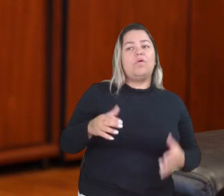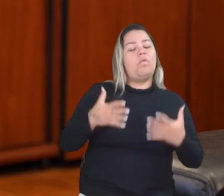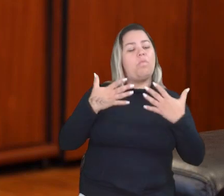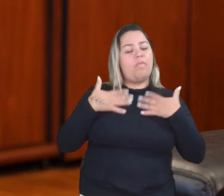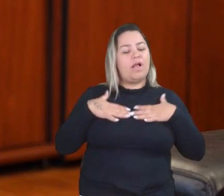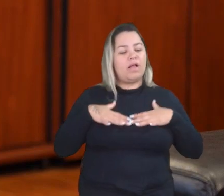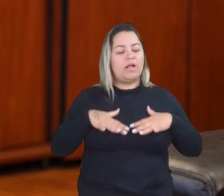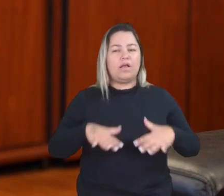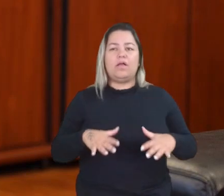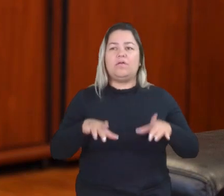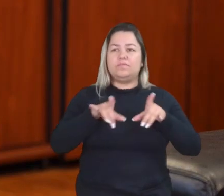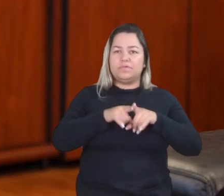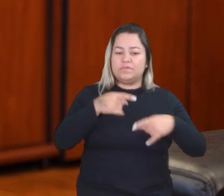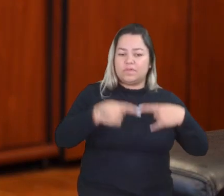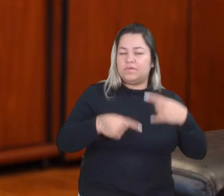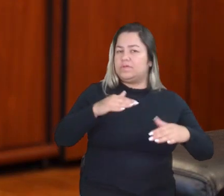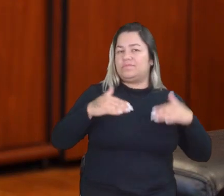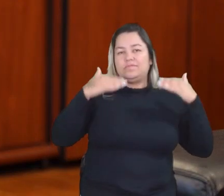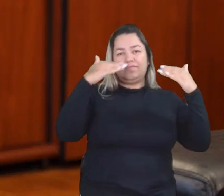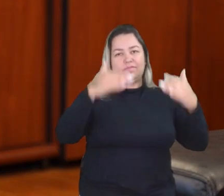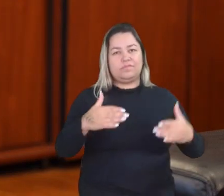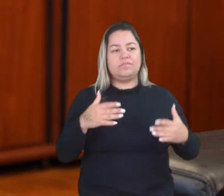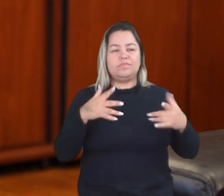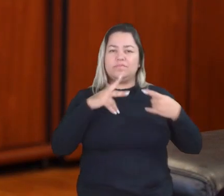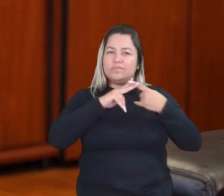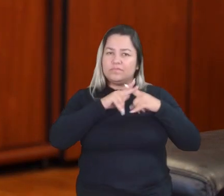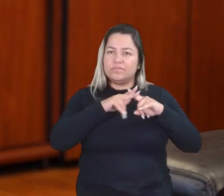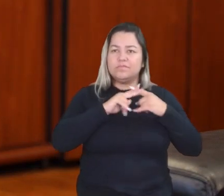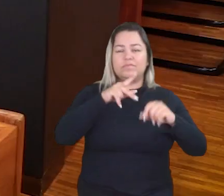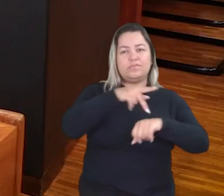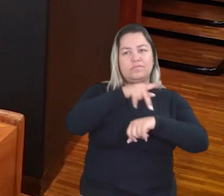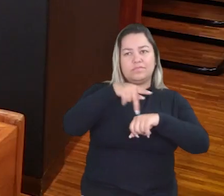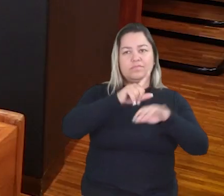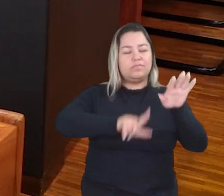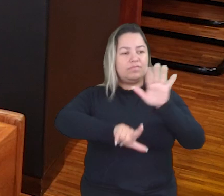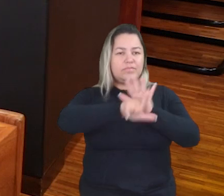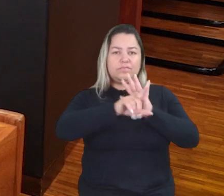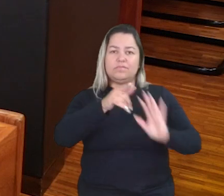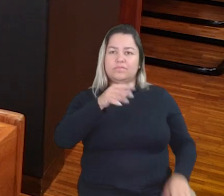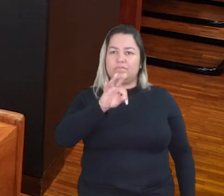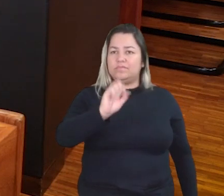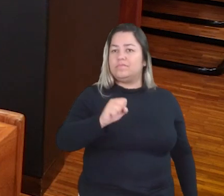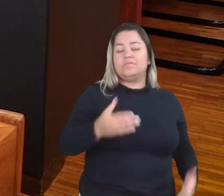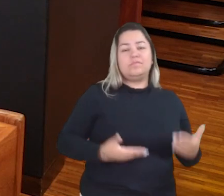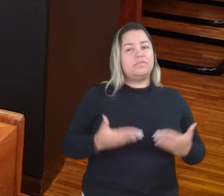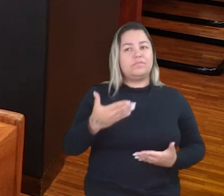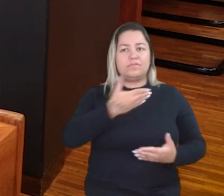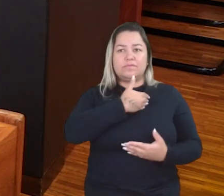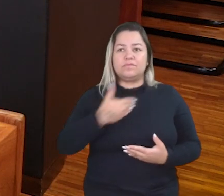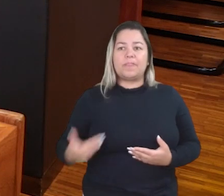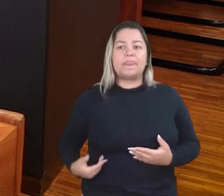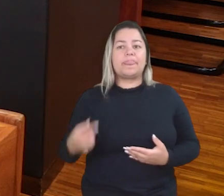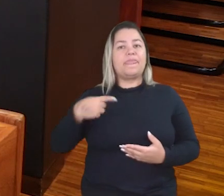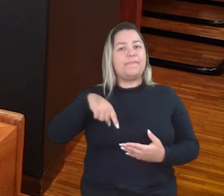um alento, porque é uma das maiores políticas públicas reparatórias desse país. Assim, a lei de cotas para a gente, seja no serviço